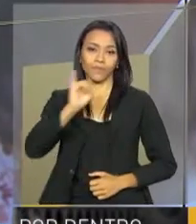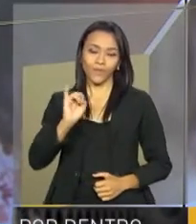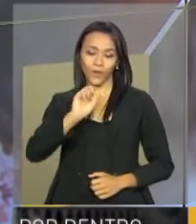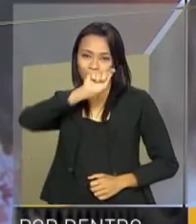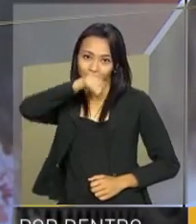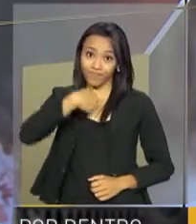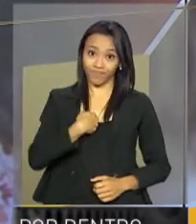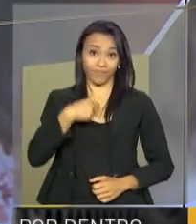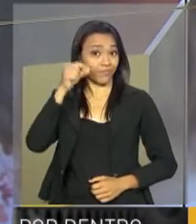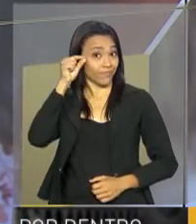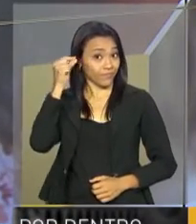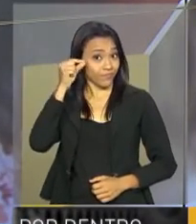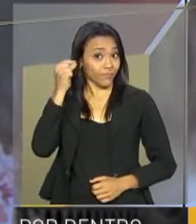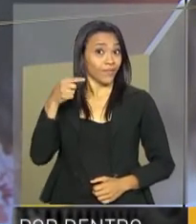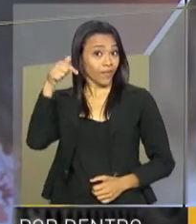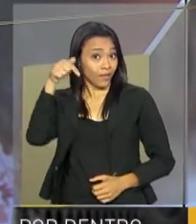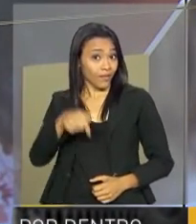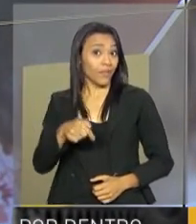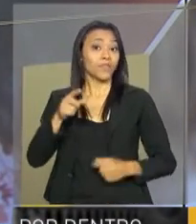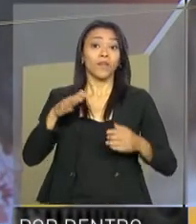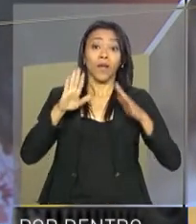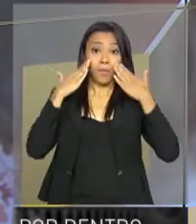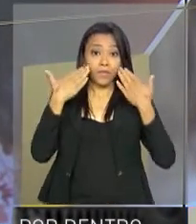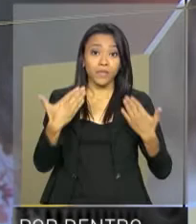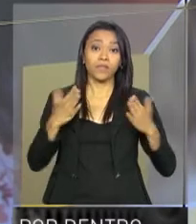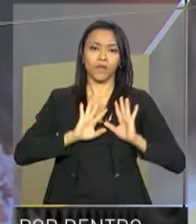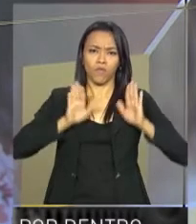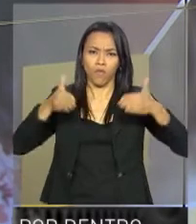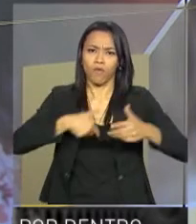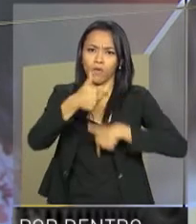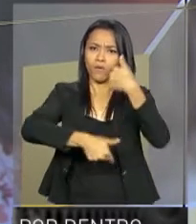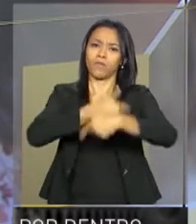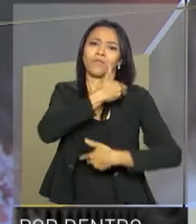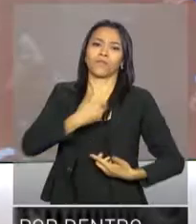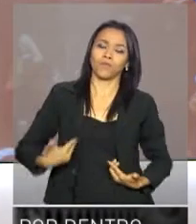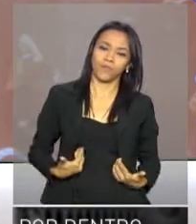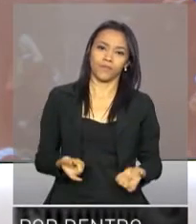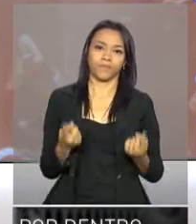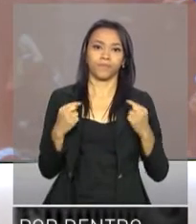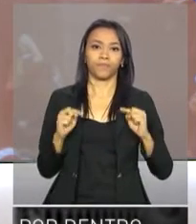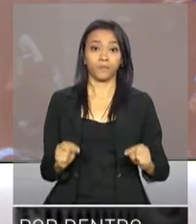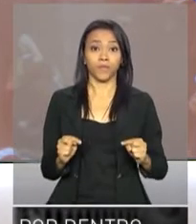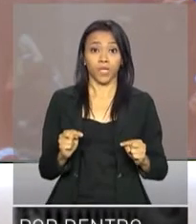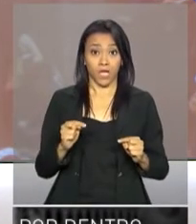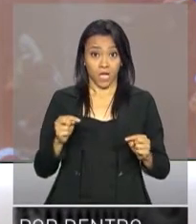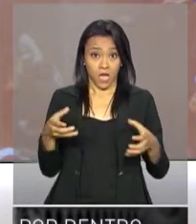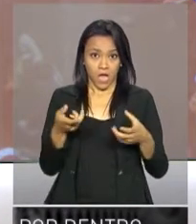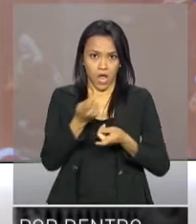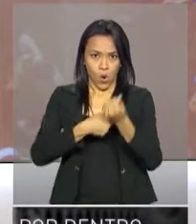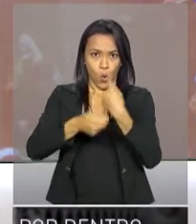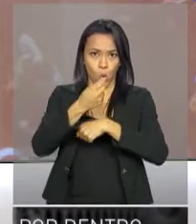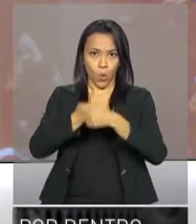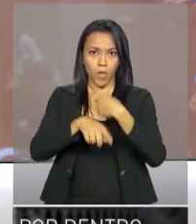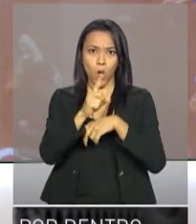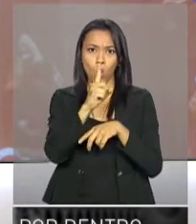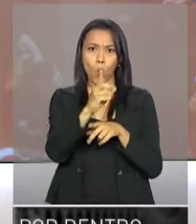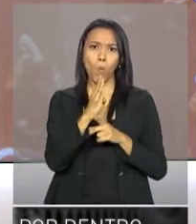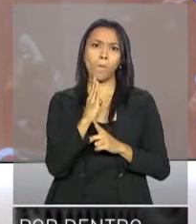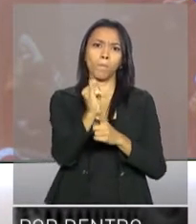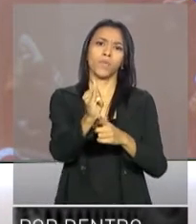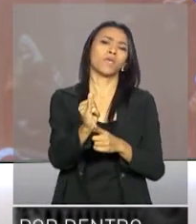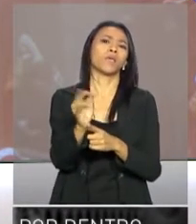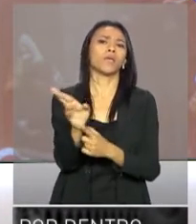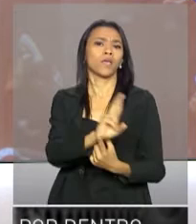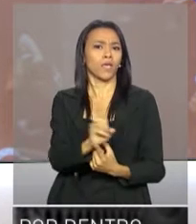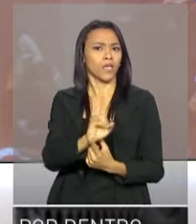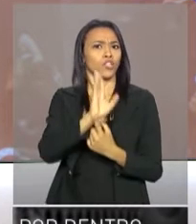Olá, eu sou Malu Prado e este é o programa Por Dentro do Governo. Uma economia de